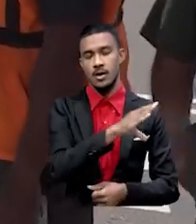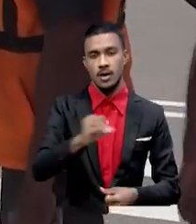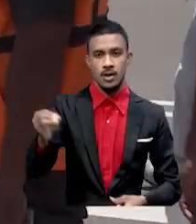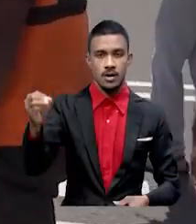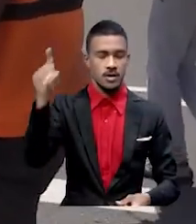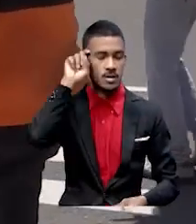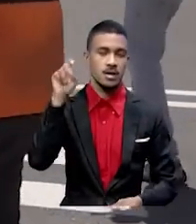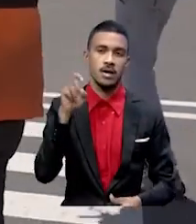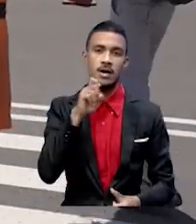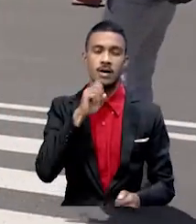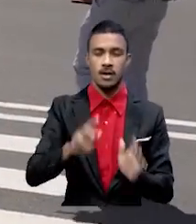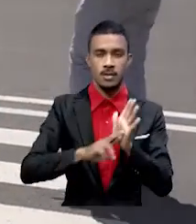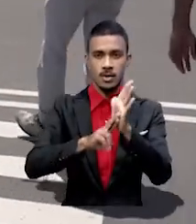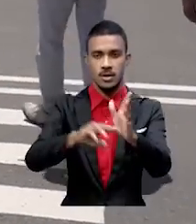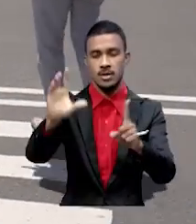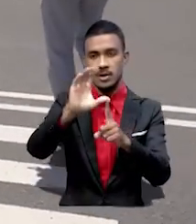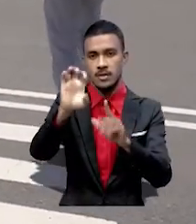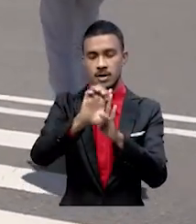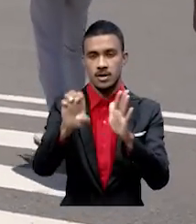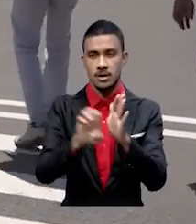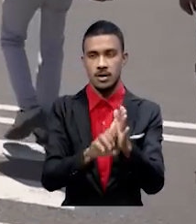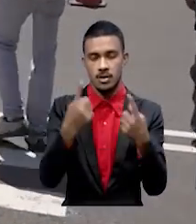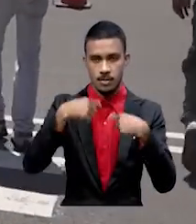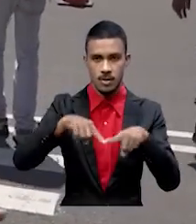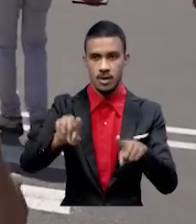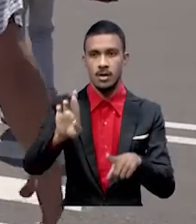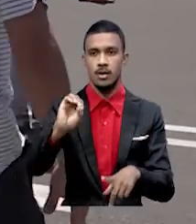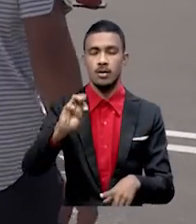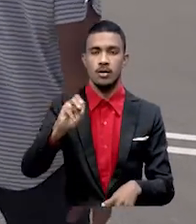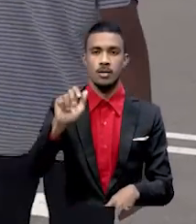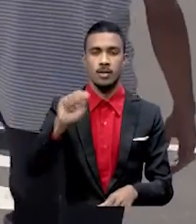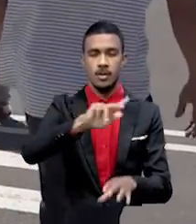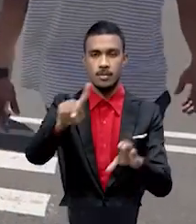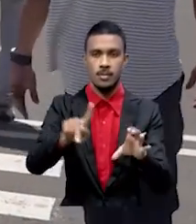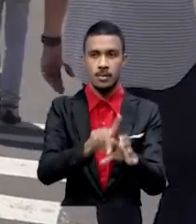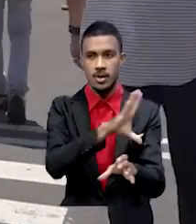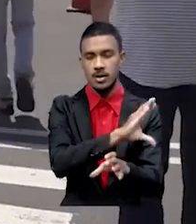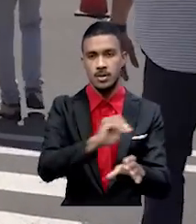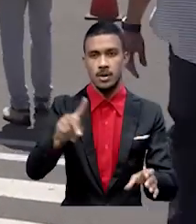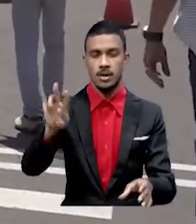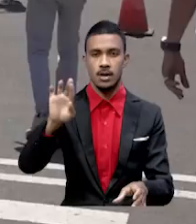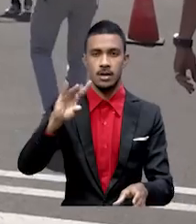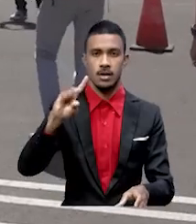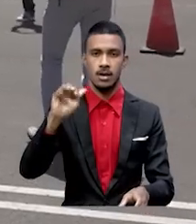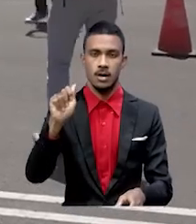Xanana Guzmão, representa chefe estado, desloca quedas ba Roma, atu participa consistório ba cardeal sira,